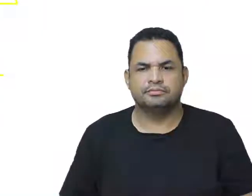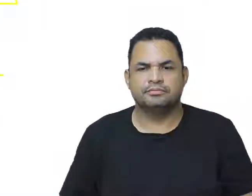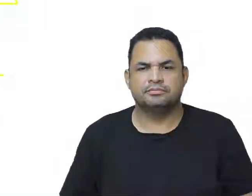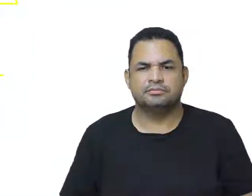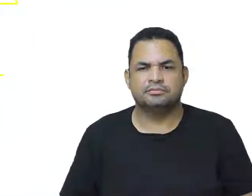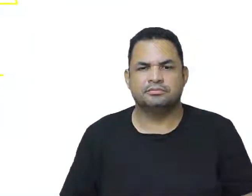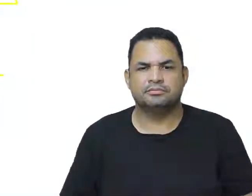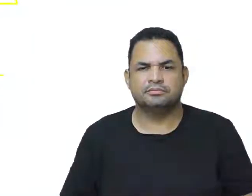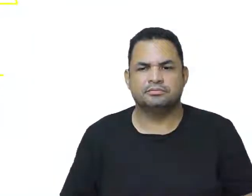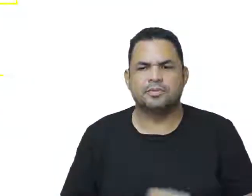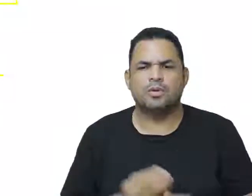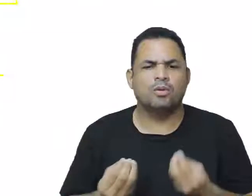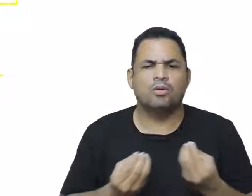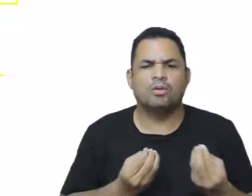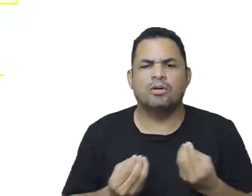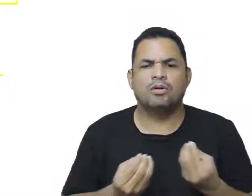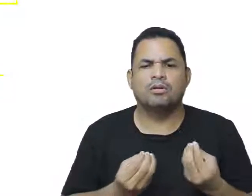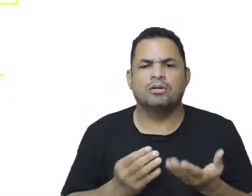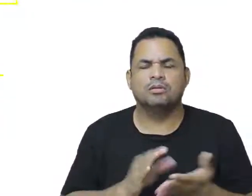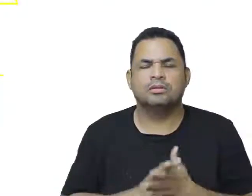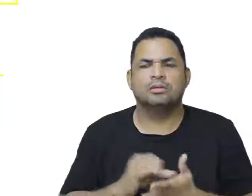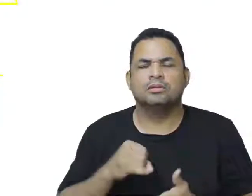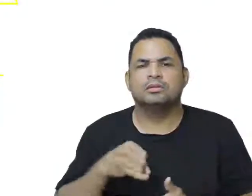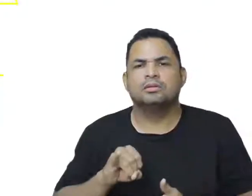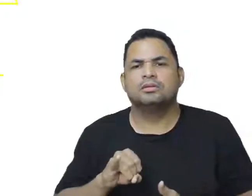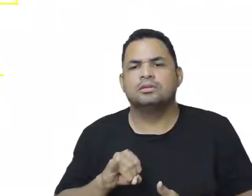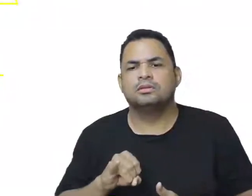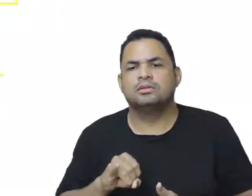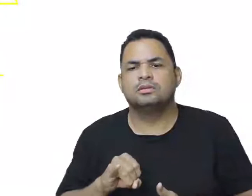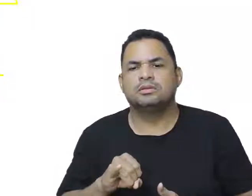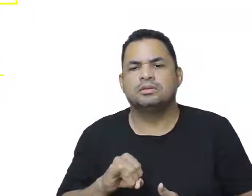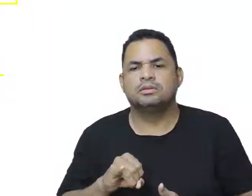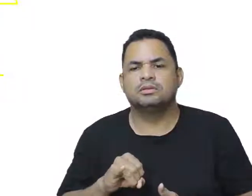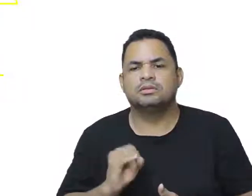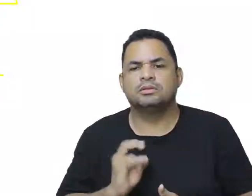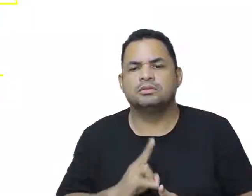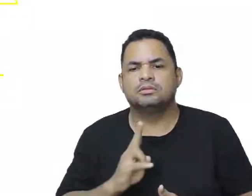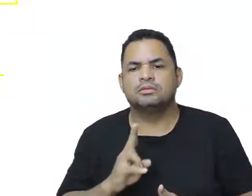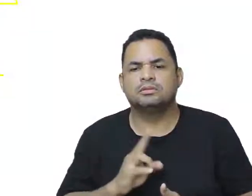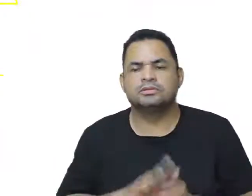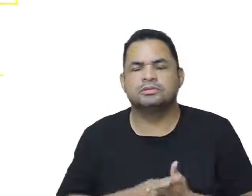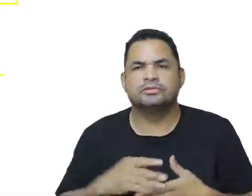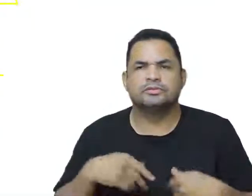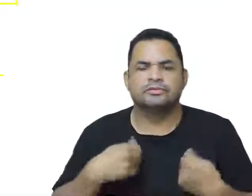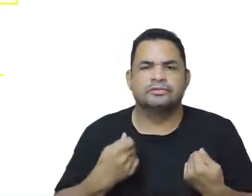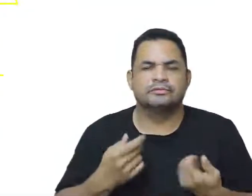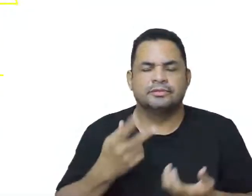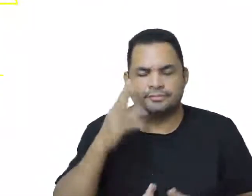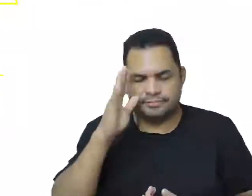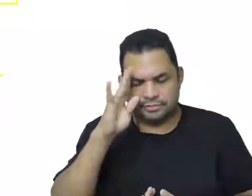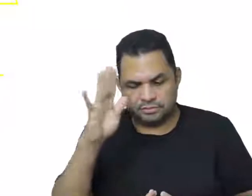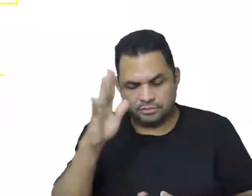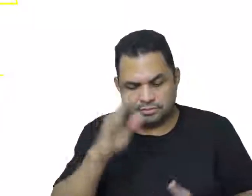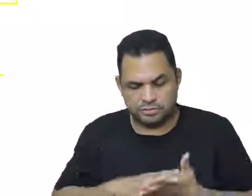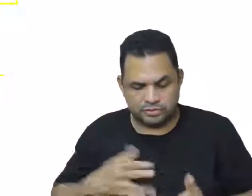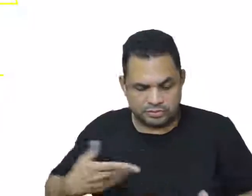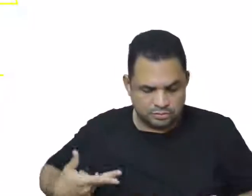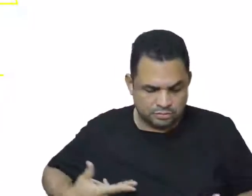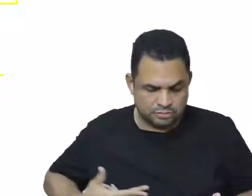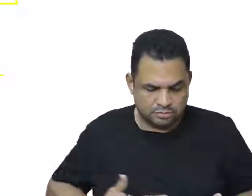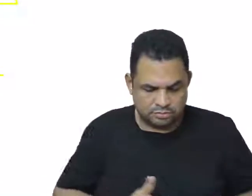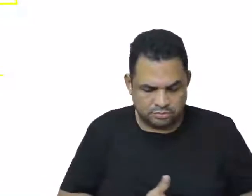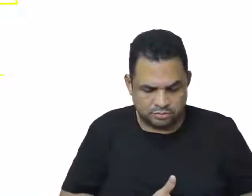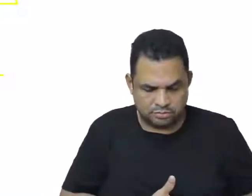bom? Como assim, professor? Ou seja, se você, num processo cirúrgico vamos imaginar, você abre